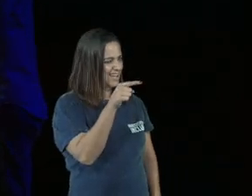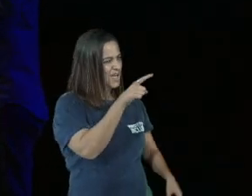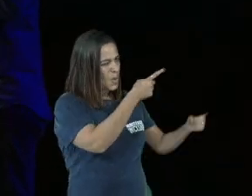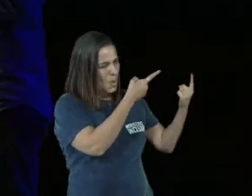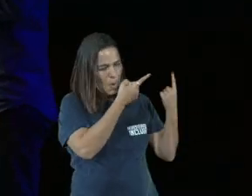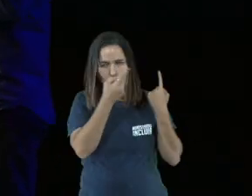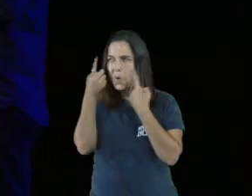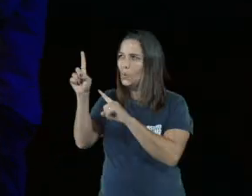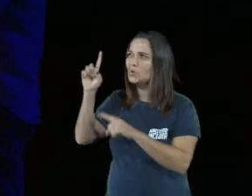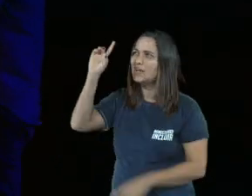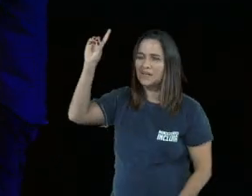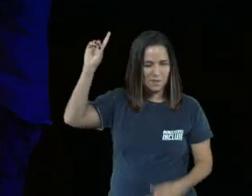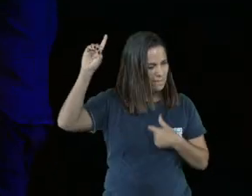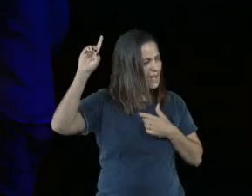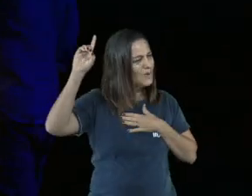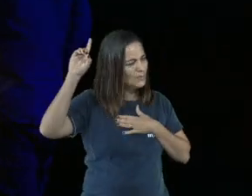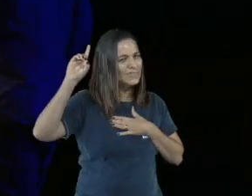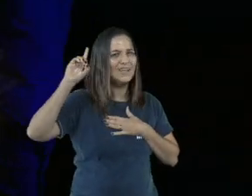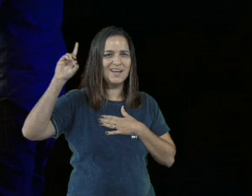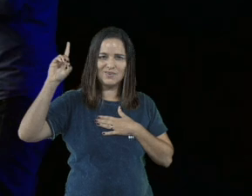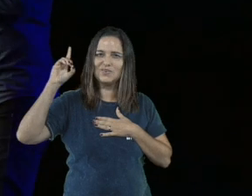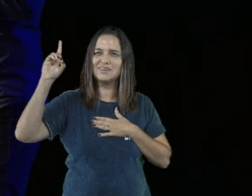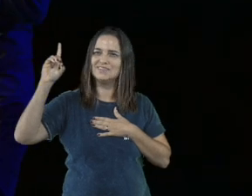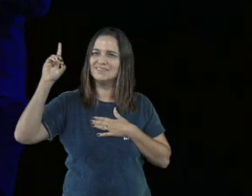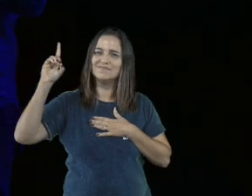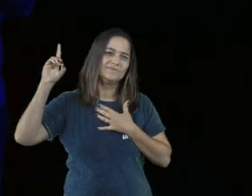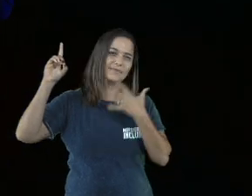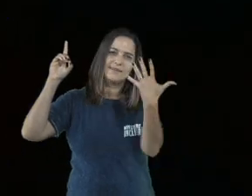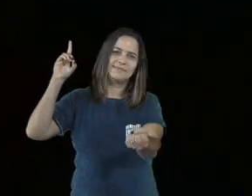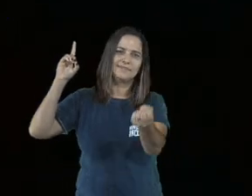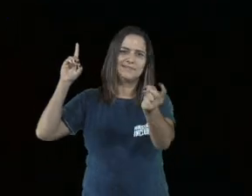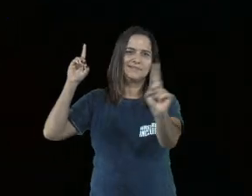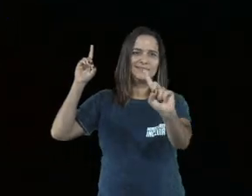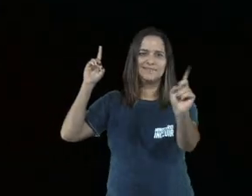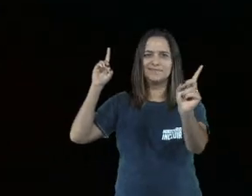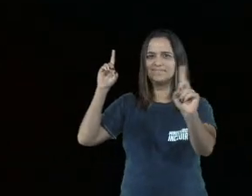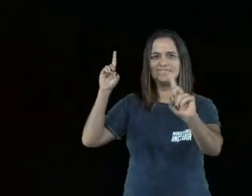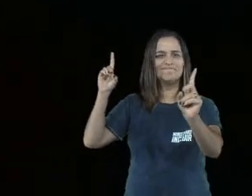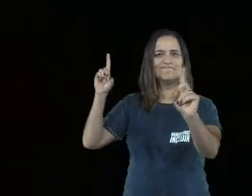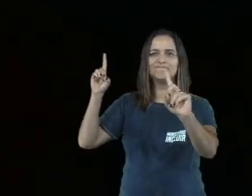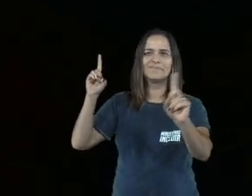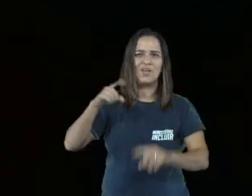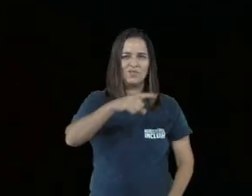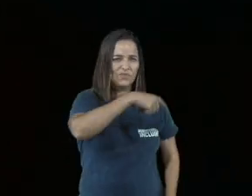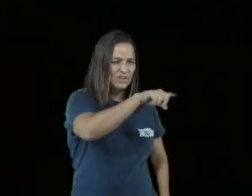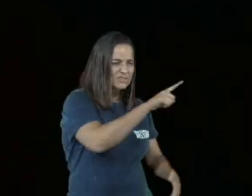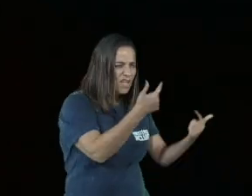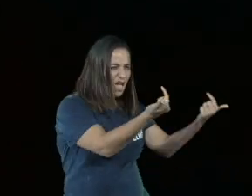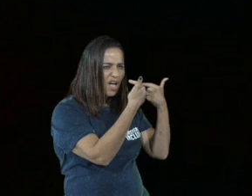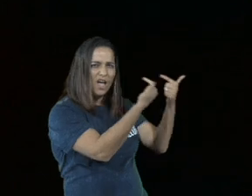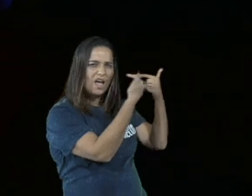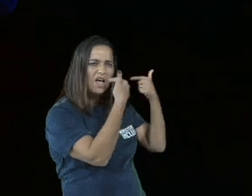pendurando a imagem do Seu Zé falou não chega a ficar passou do limite em estão rindo do nosso Deus estão xingando